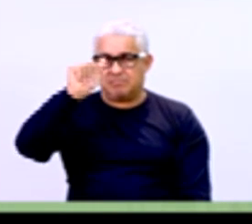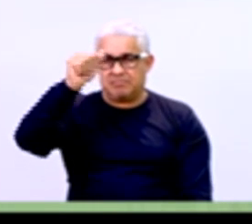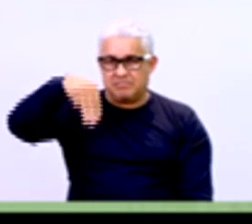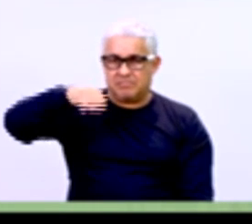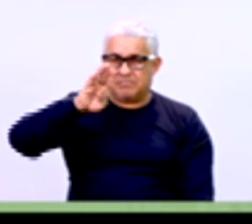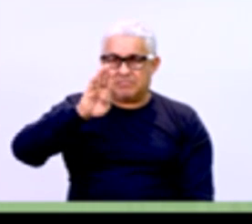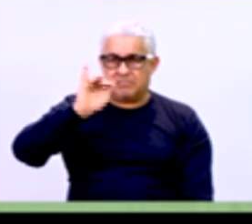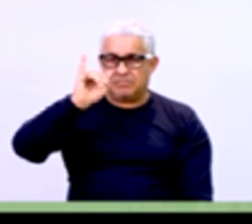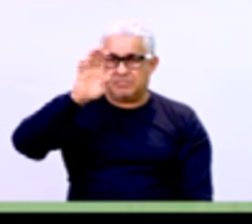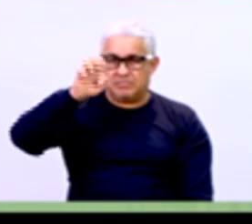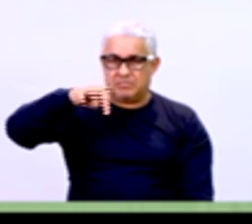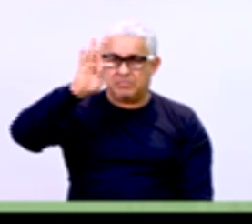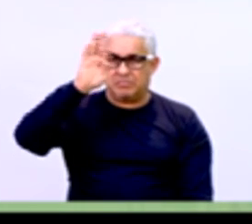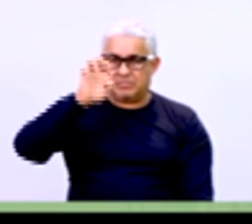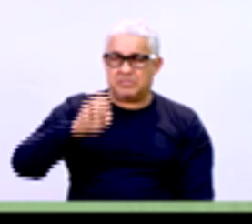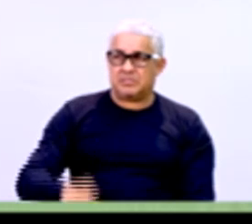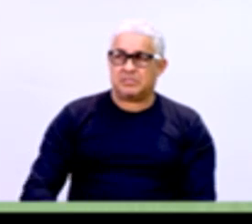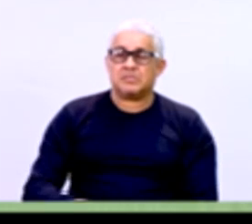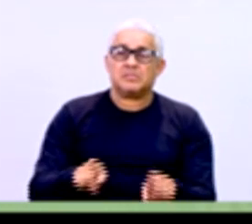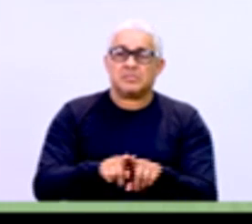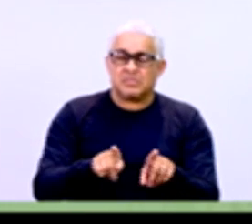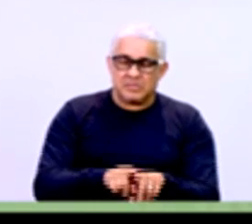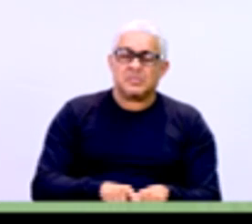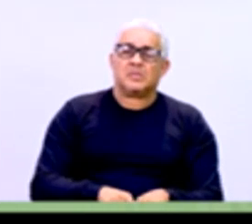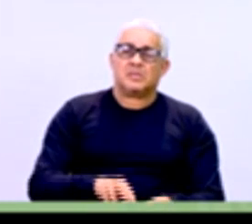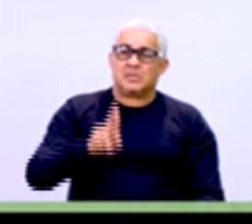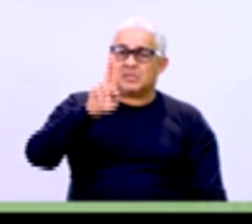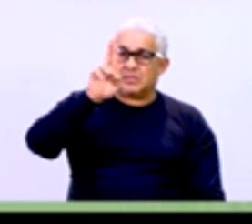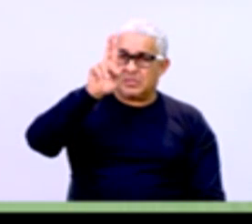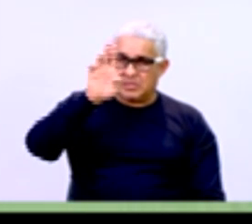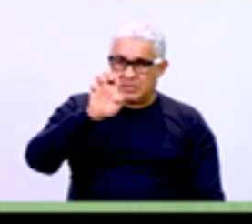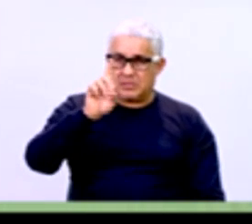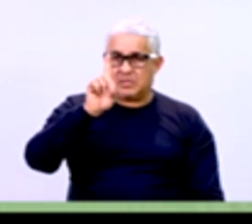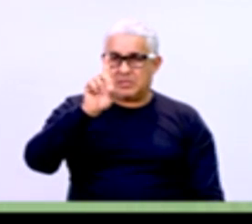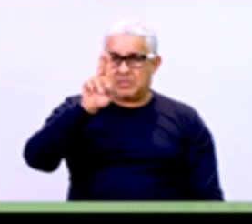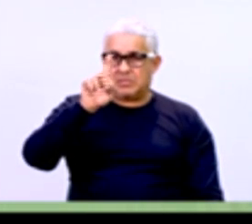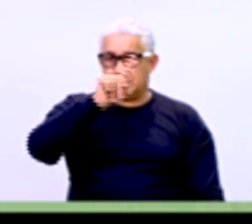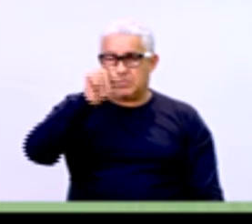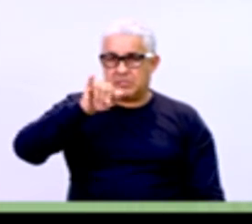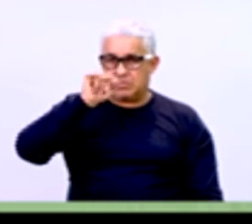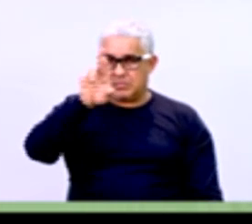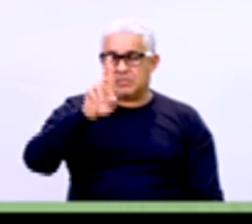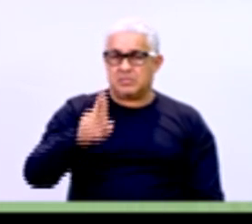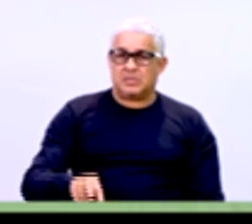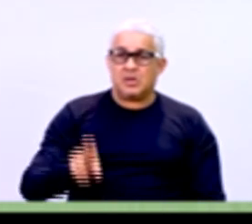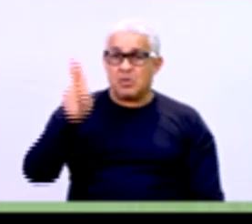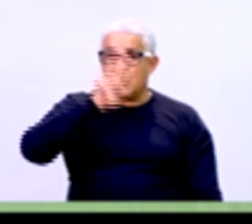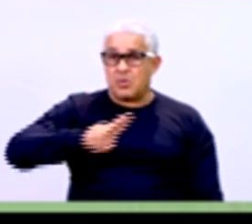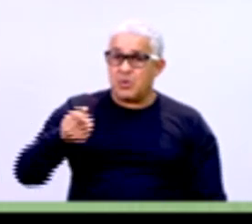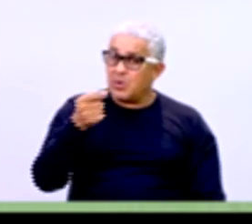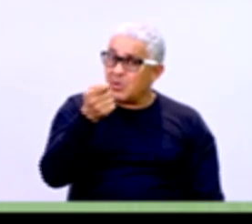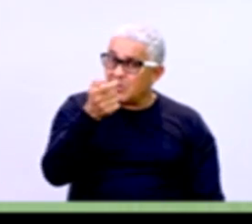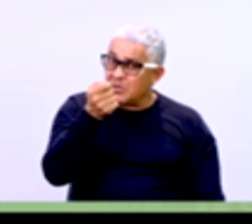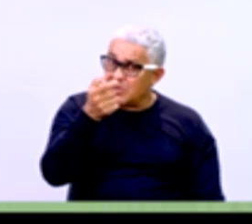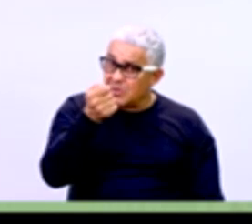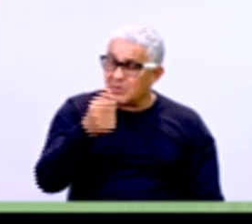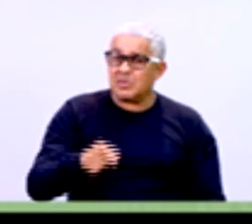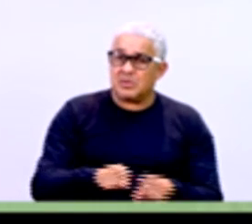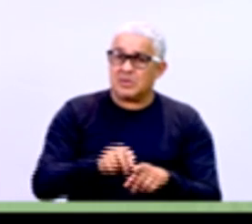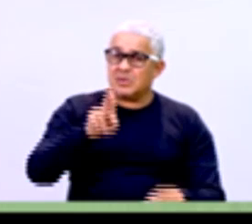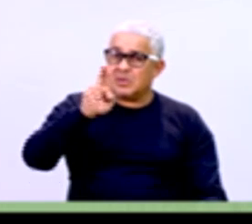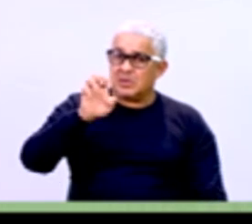ainda recusar, reduzir, né? Ou seja, utilizar o mínimo, utilizar o